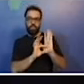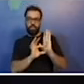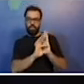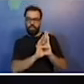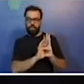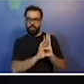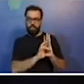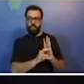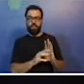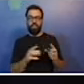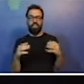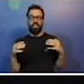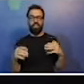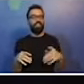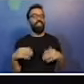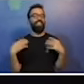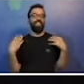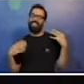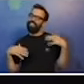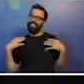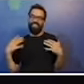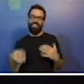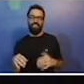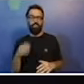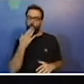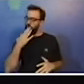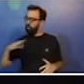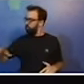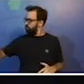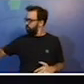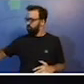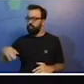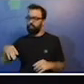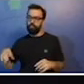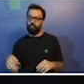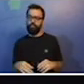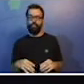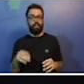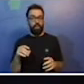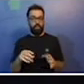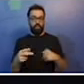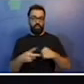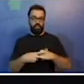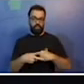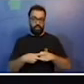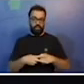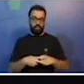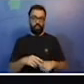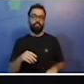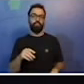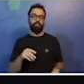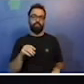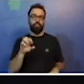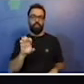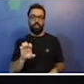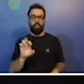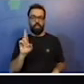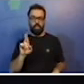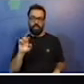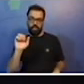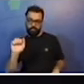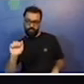ser, também no passado. E a alegria aqui, que está como predicativo,